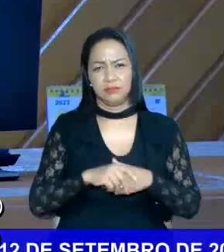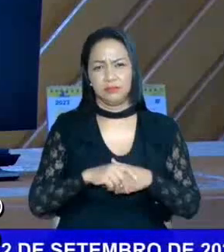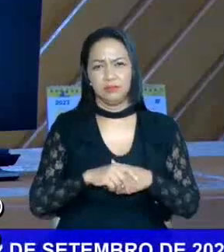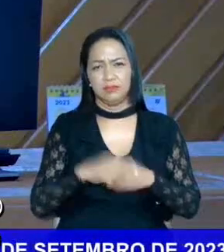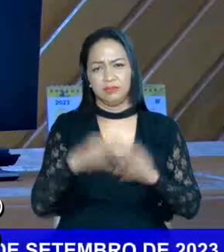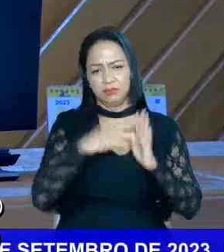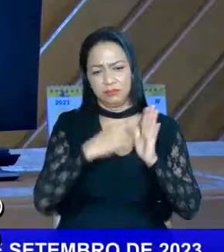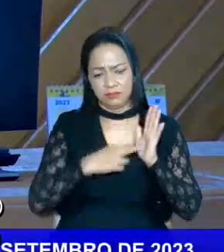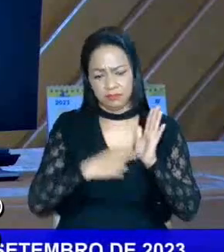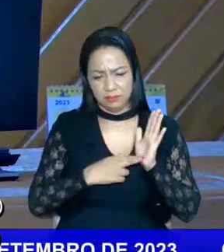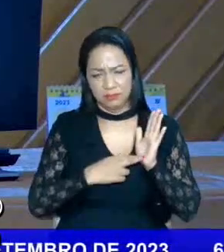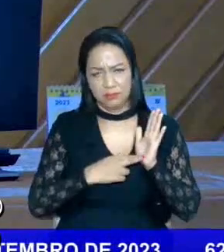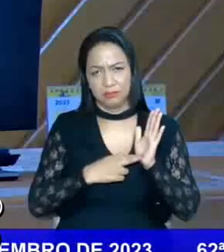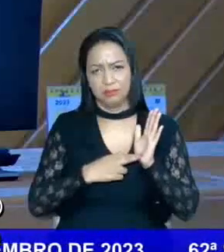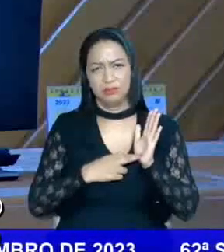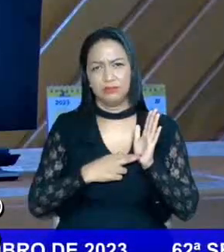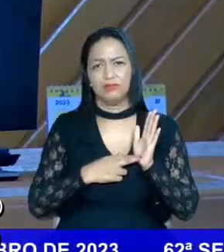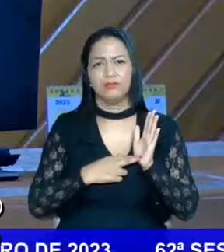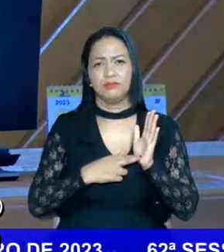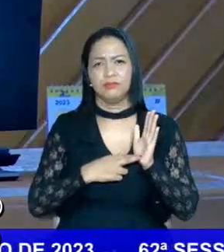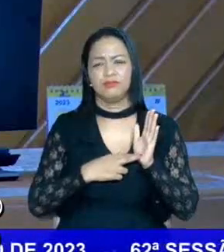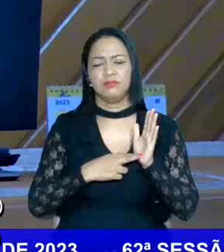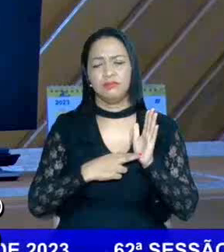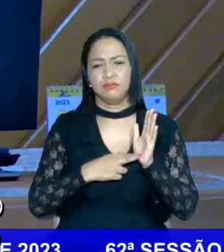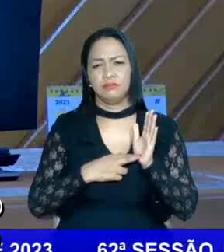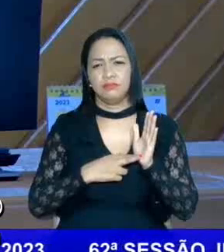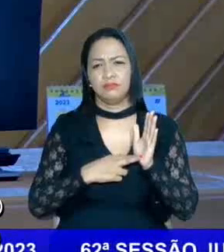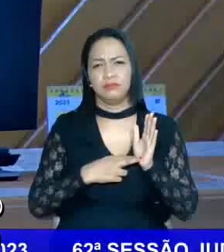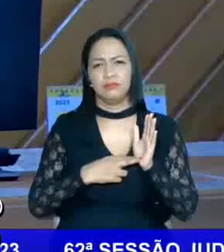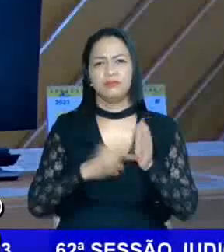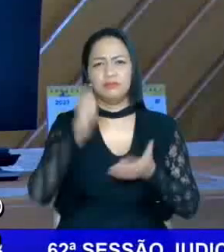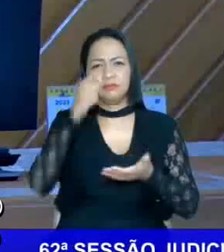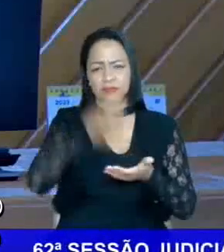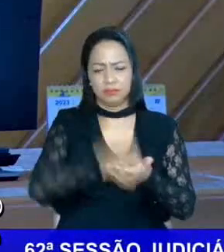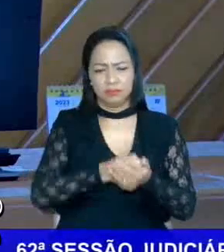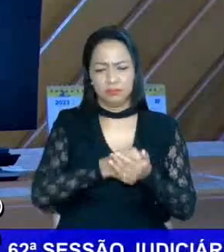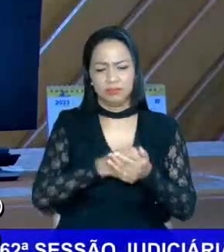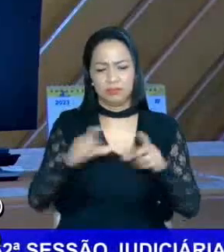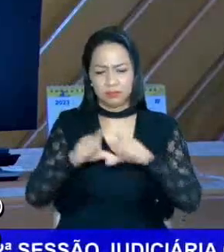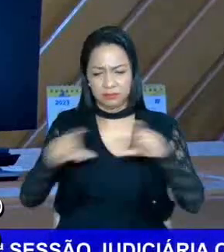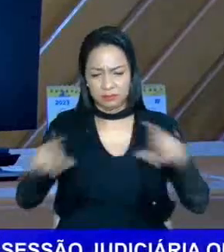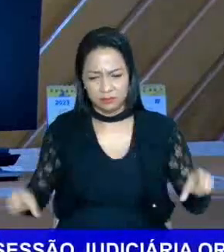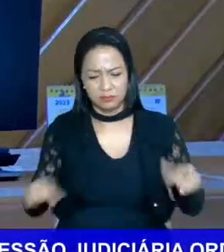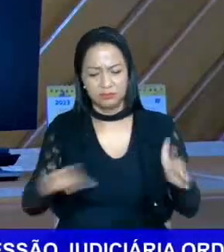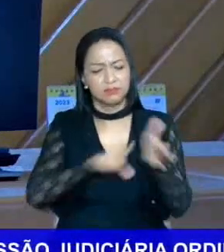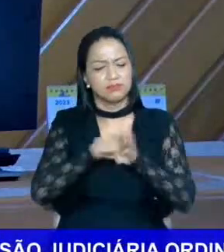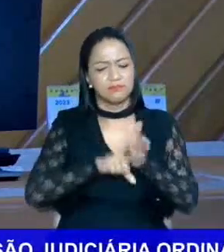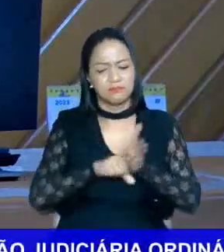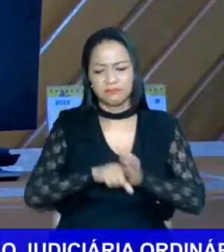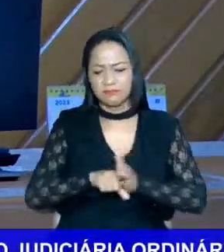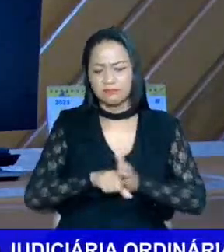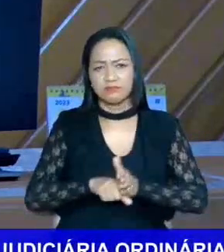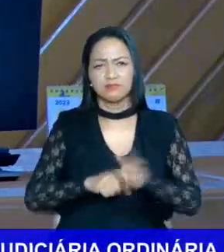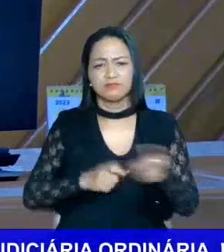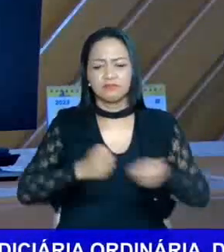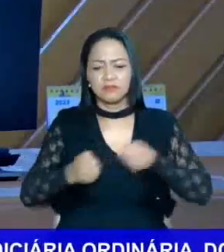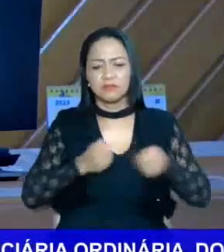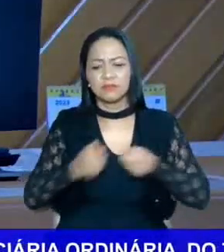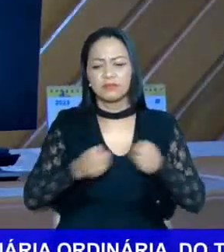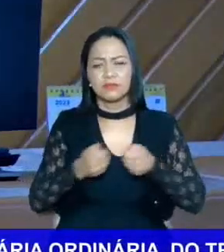dessa norma, uma vez que o gasto com ticket inviabiliza a averiguação e o